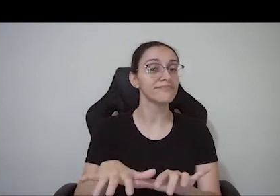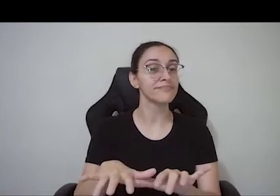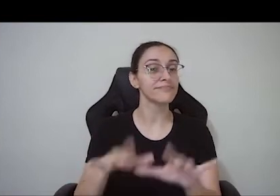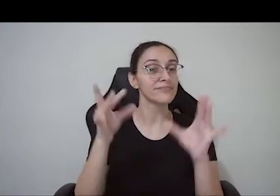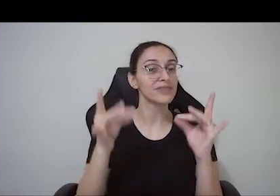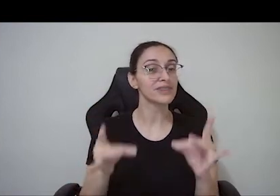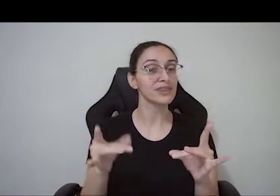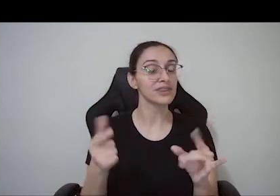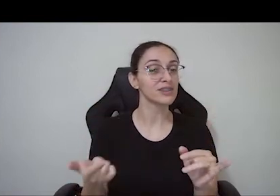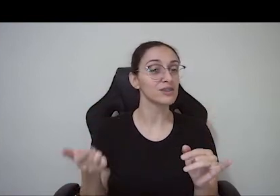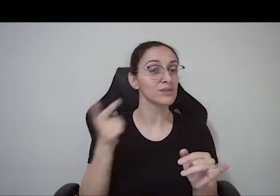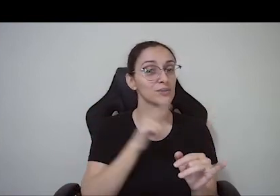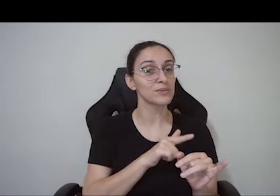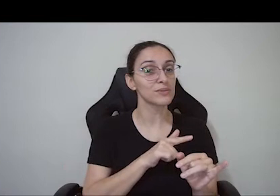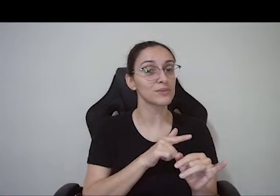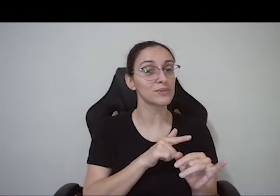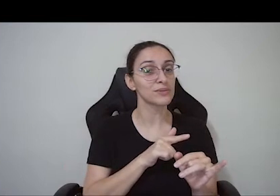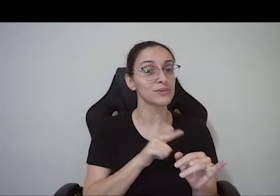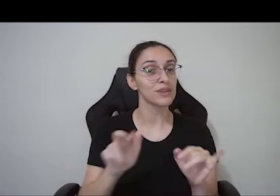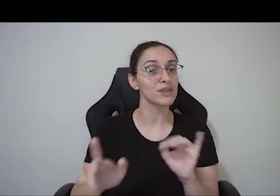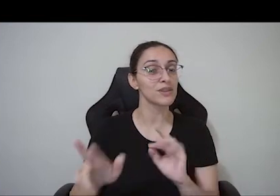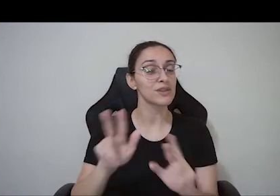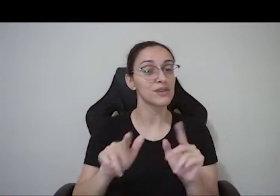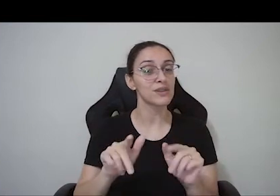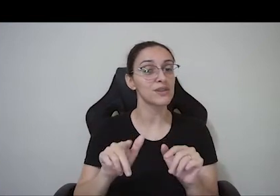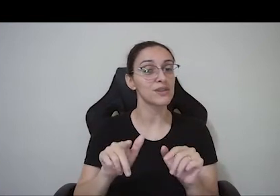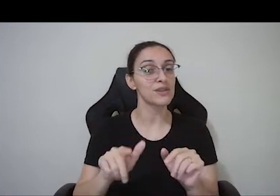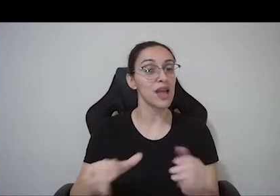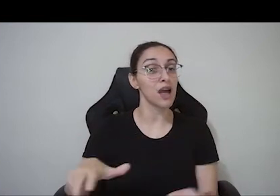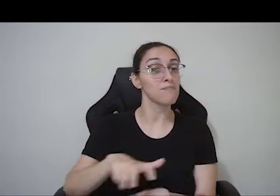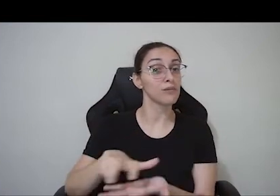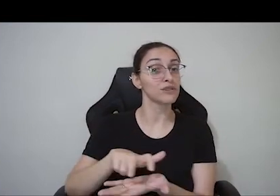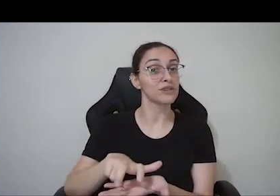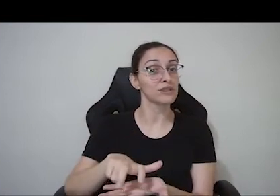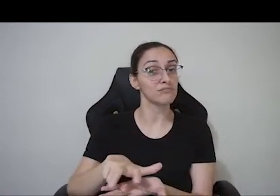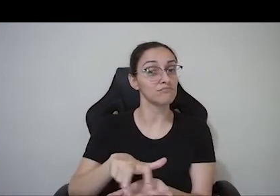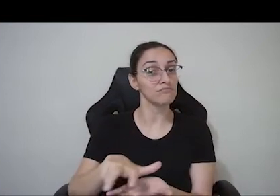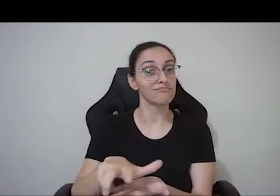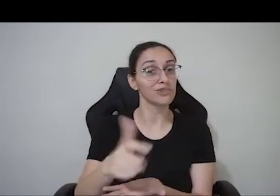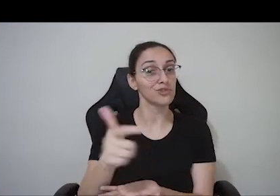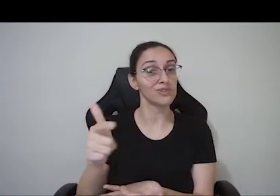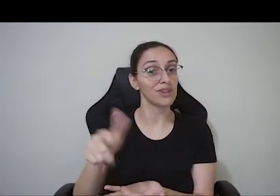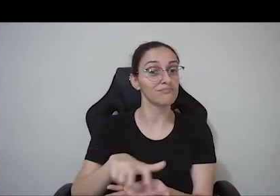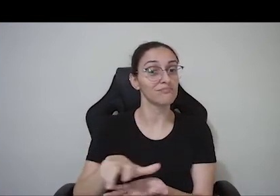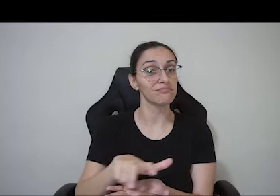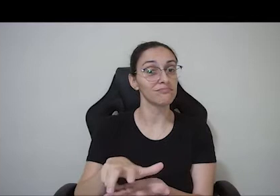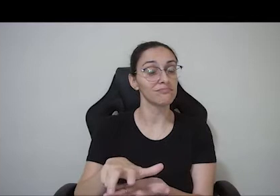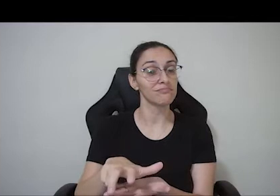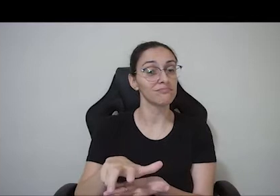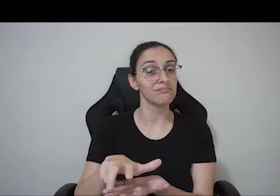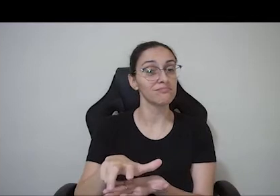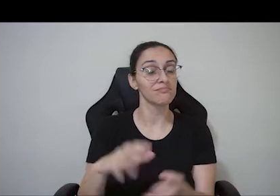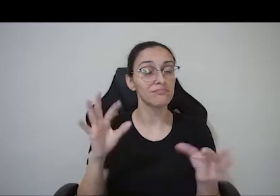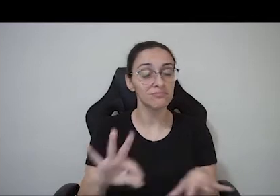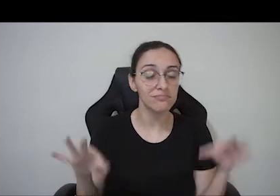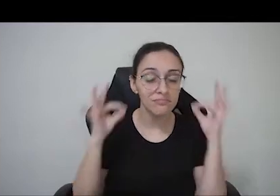que conseguimos diferenciar porque ele não tem um mouse no ambiente dele de trabalho. Tem um fone